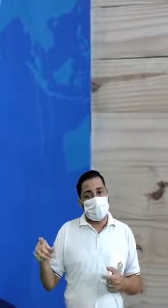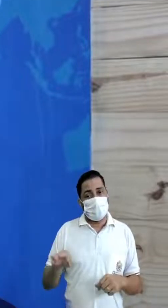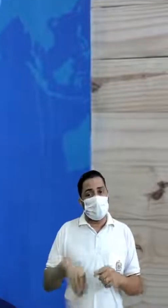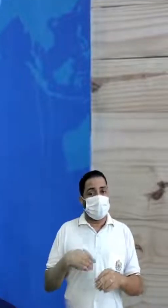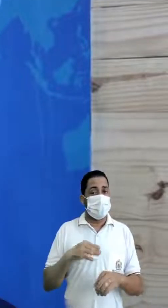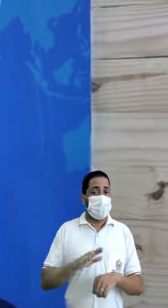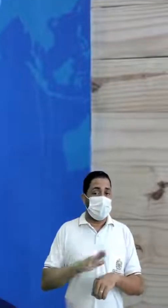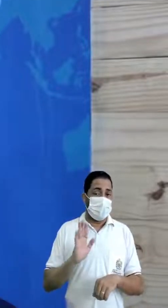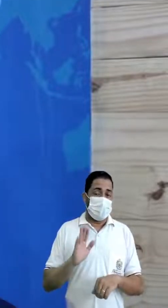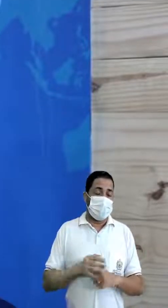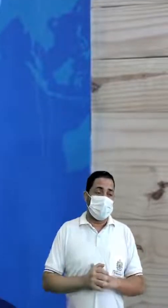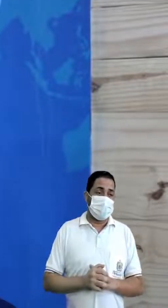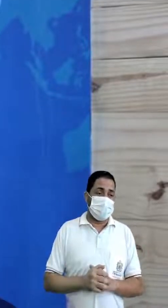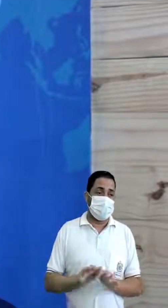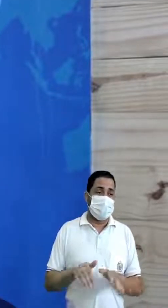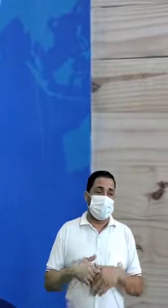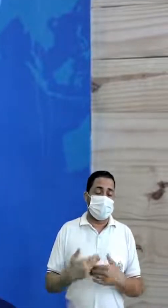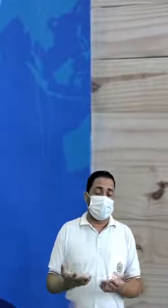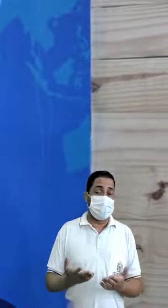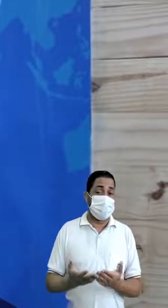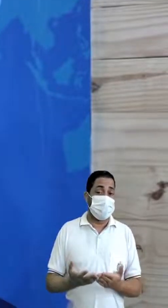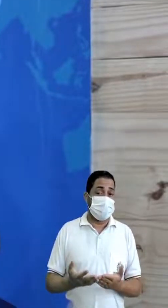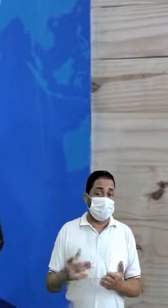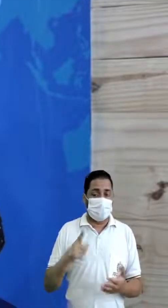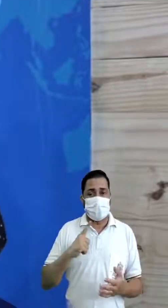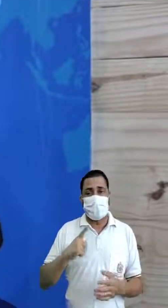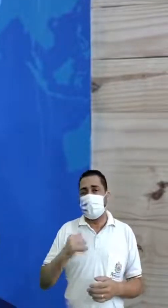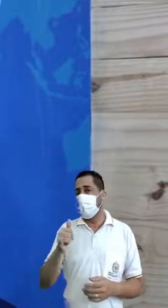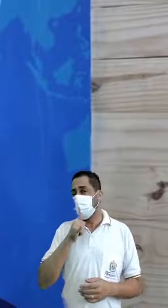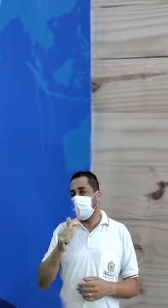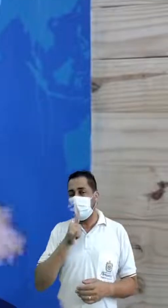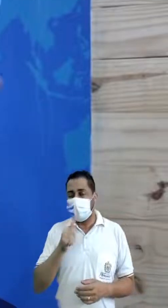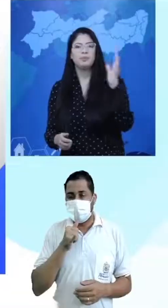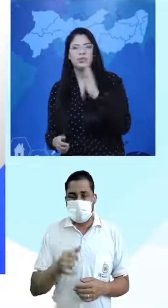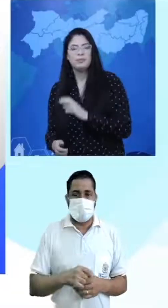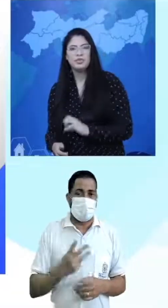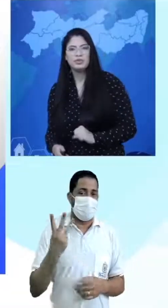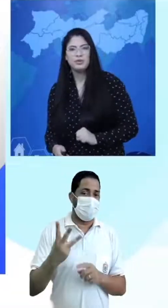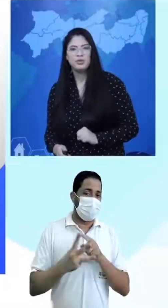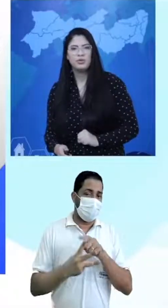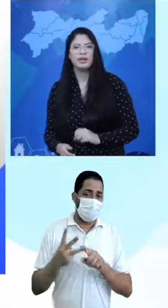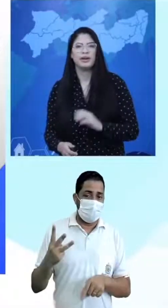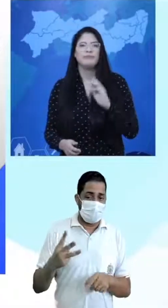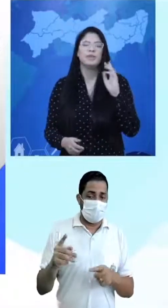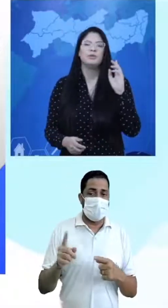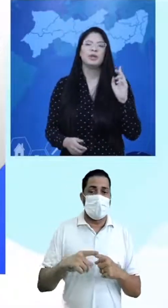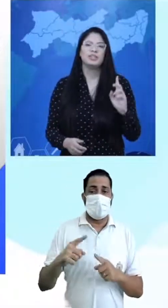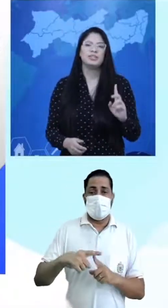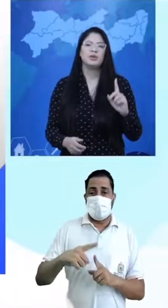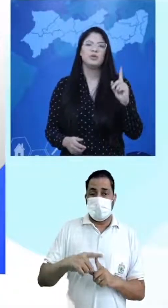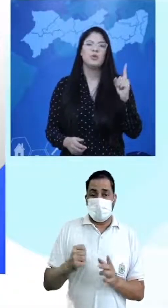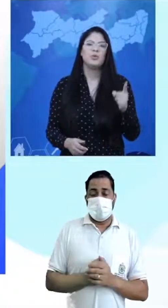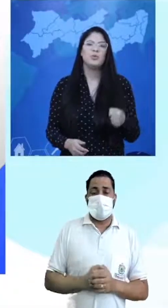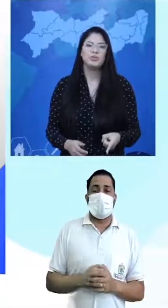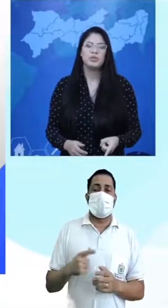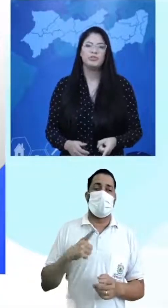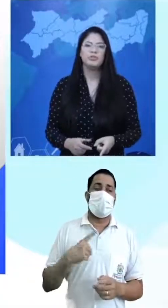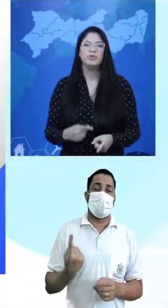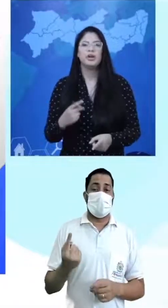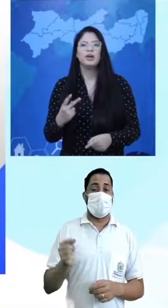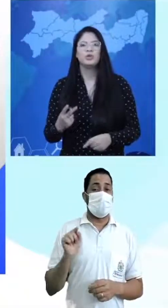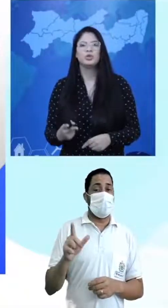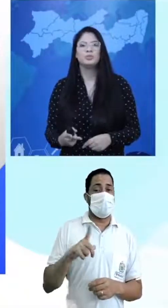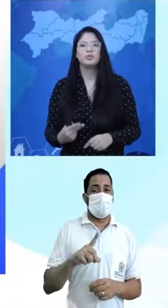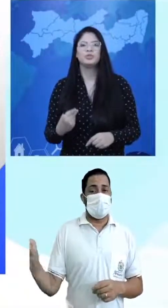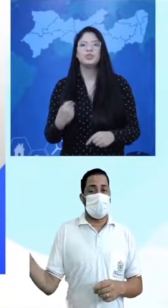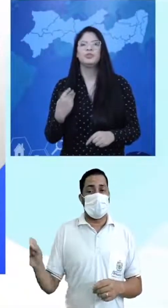mais. E aí, a gente tem os exemplos dos 3 tipos de projeção cônica. Projeção com 1 ponto de fuga,